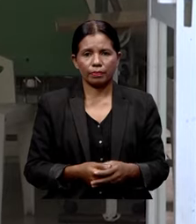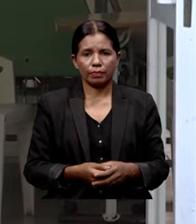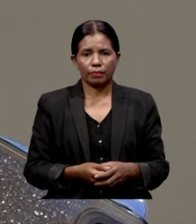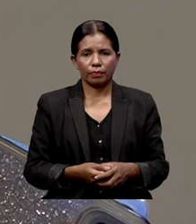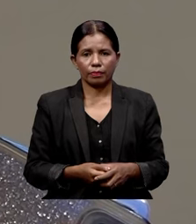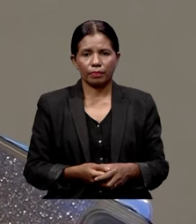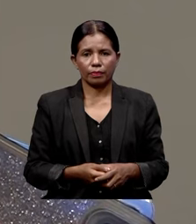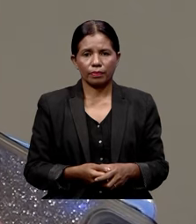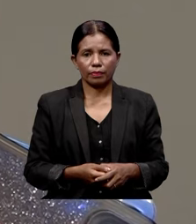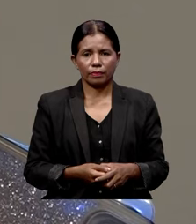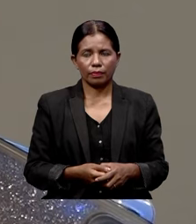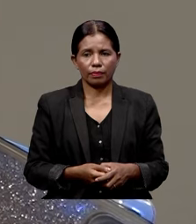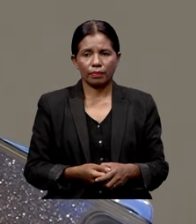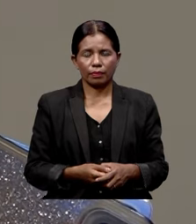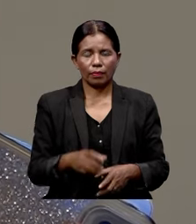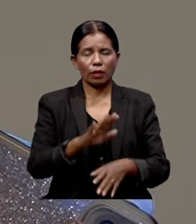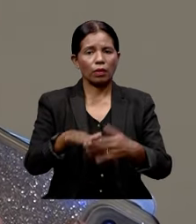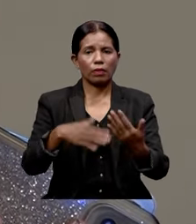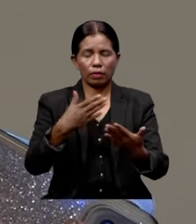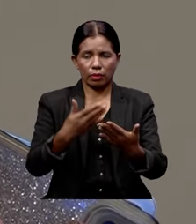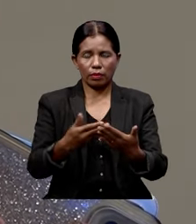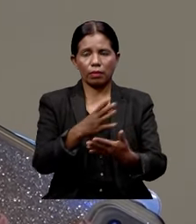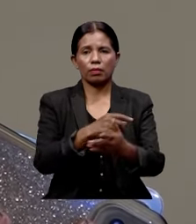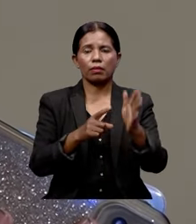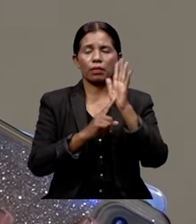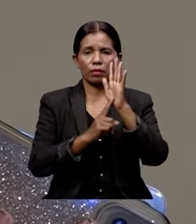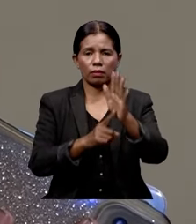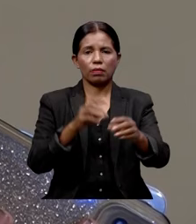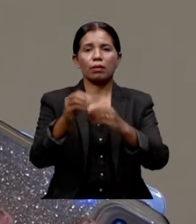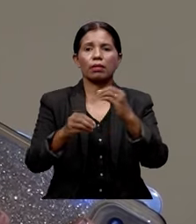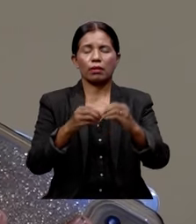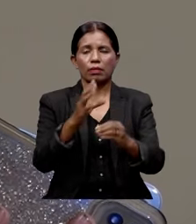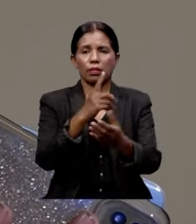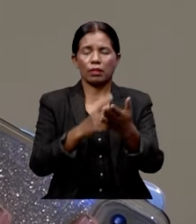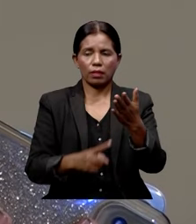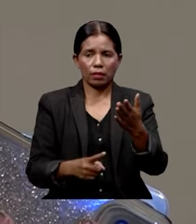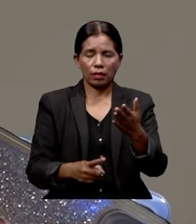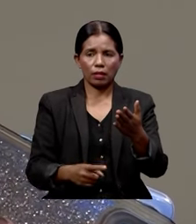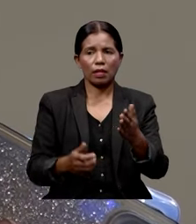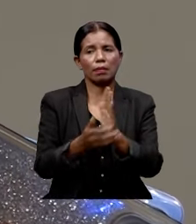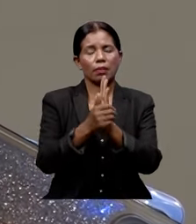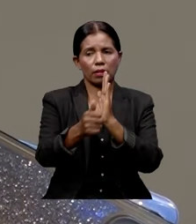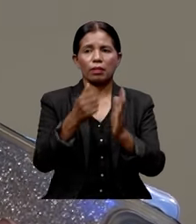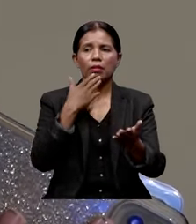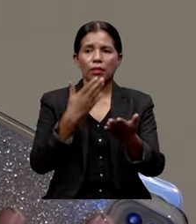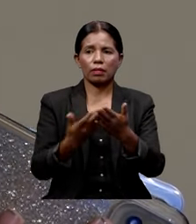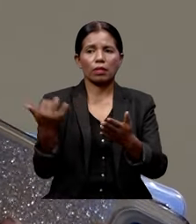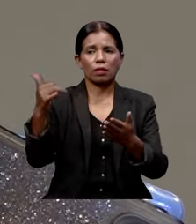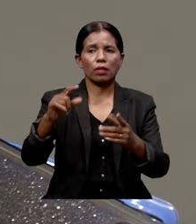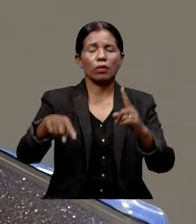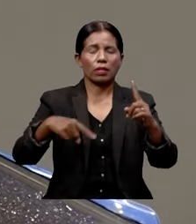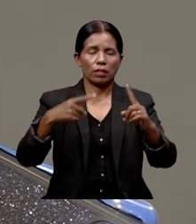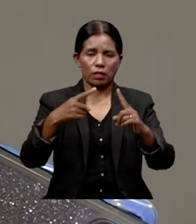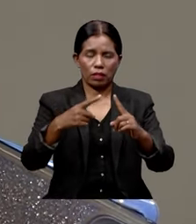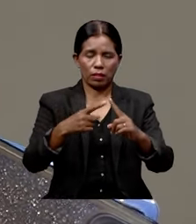itania kolega pessoal saude sira ho tu hudune ne sira bele iha habilidade ne beki dia kudune ne sira tuain hira